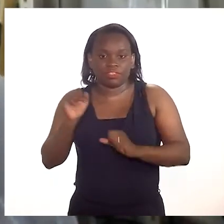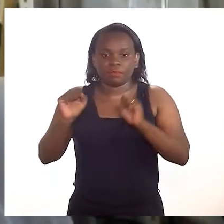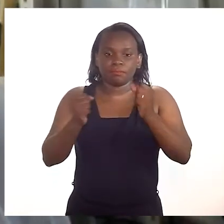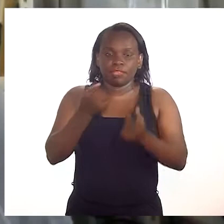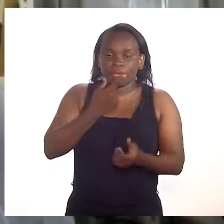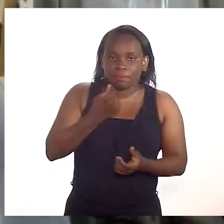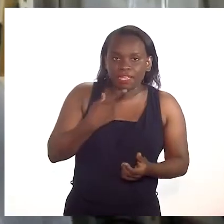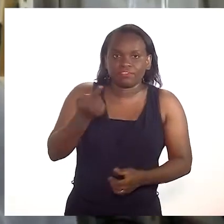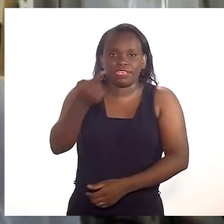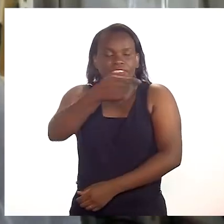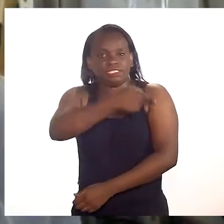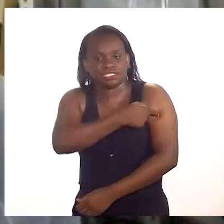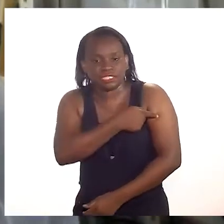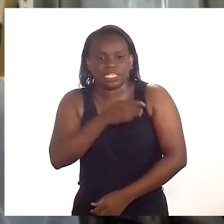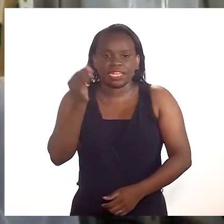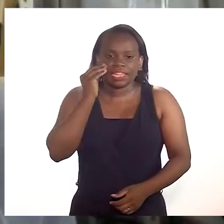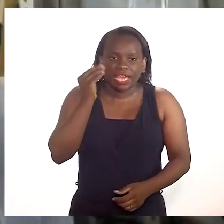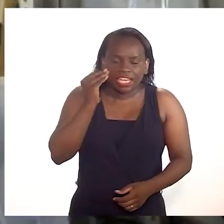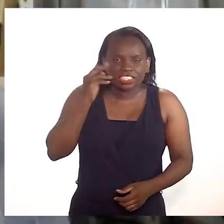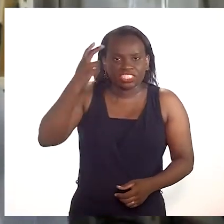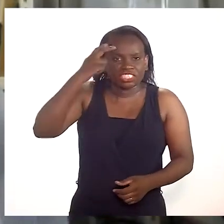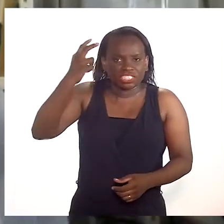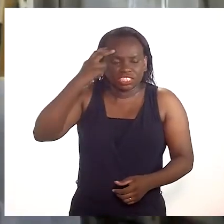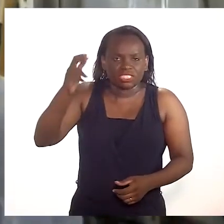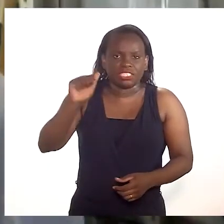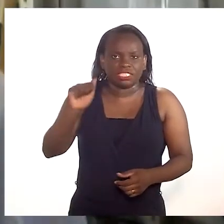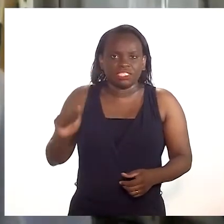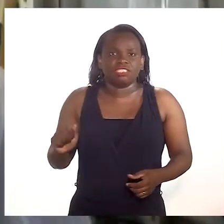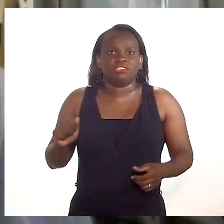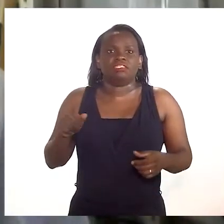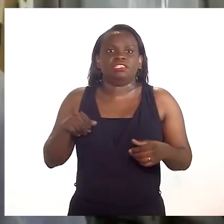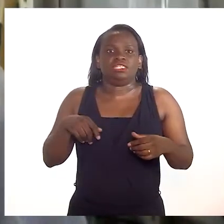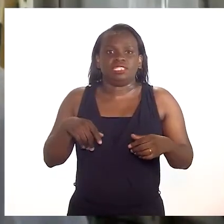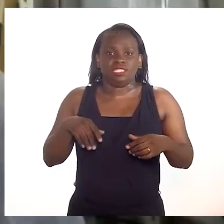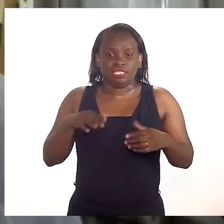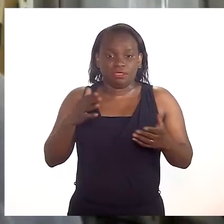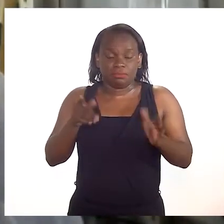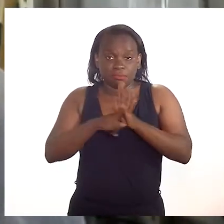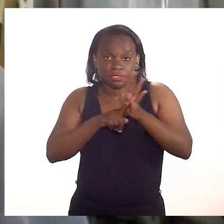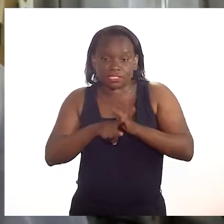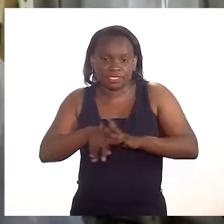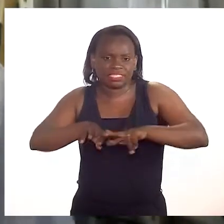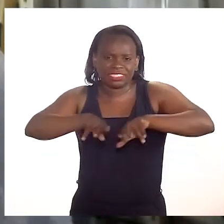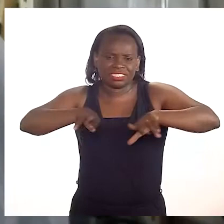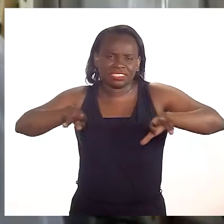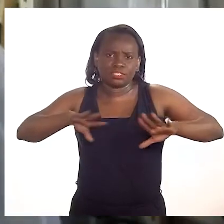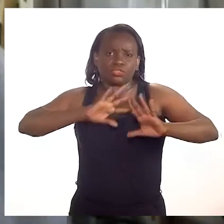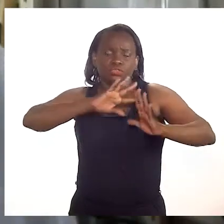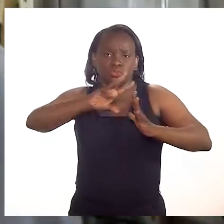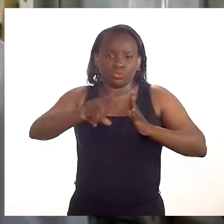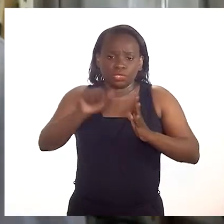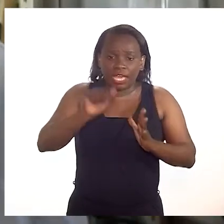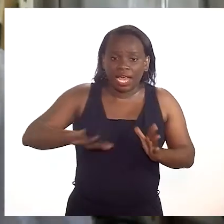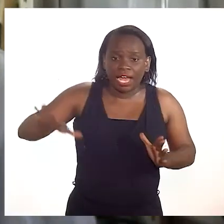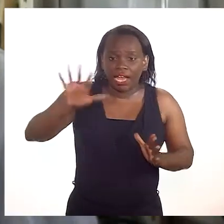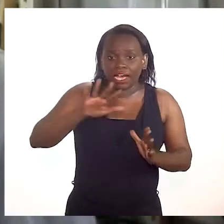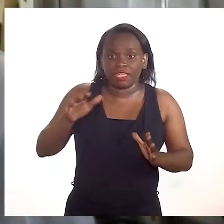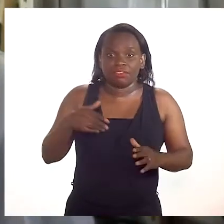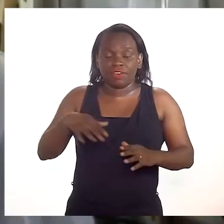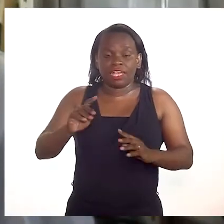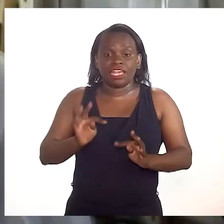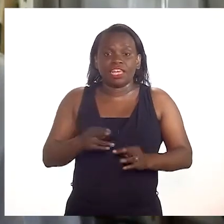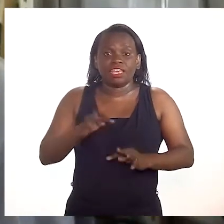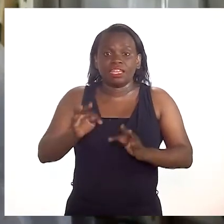de medicamentos, vacina, teste, inteligência artificial, Big Data, ou seja, todas essas áreas da quarta